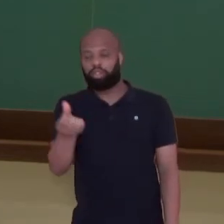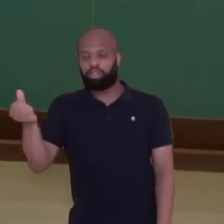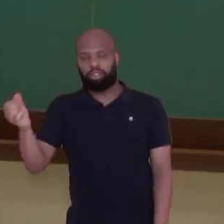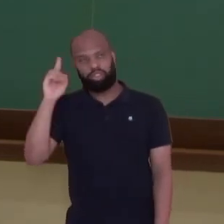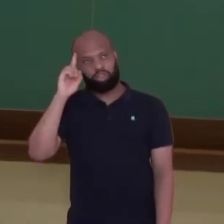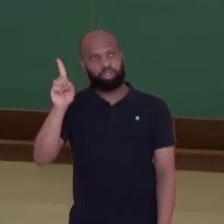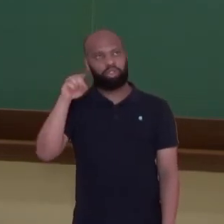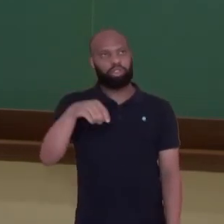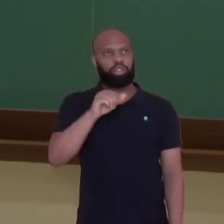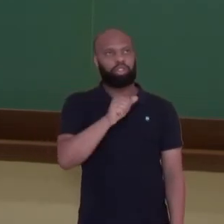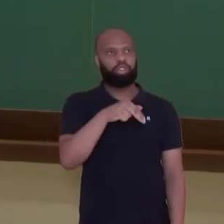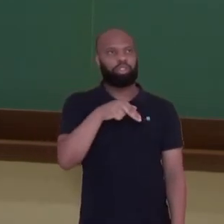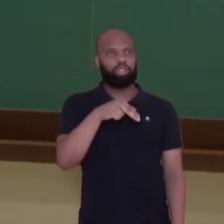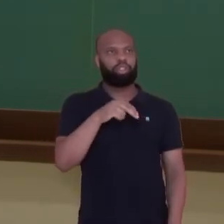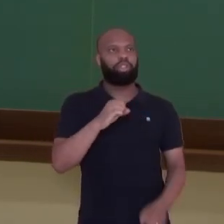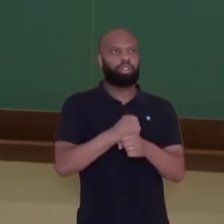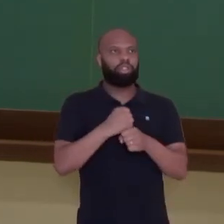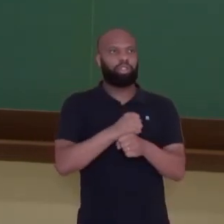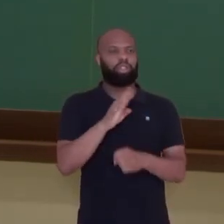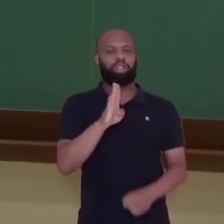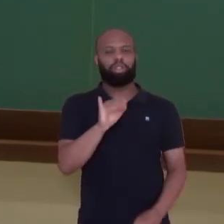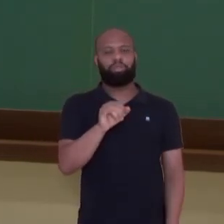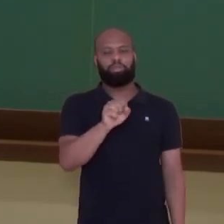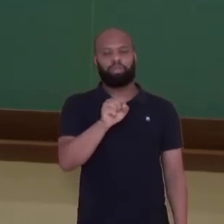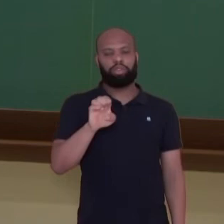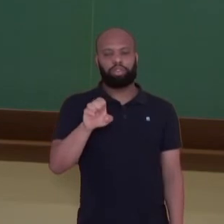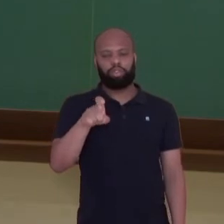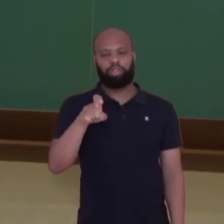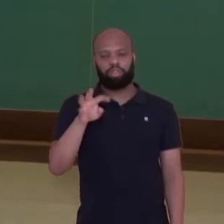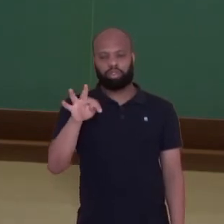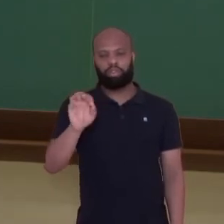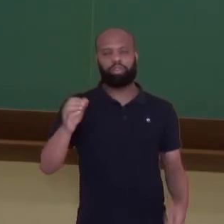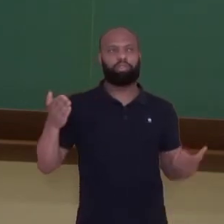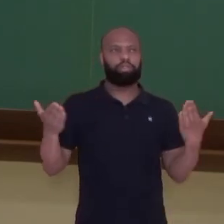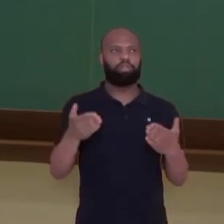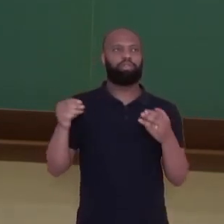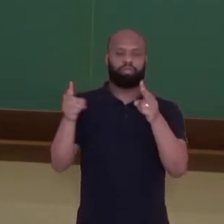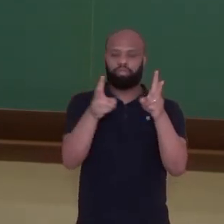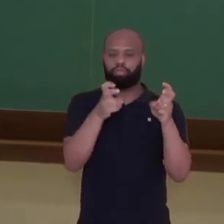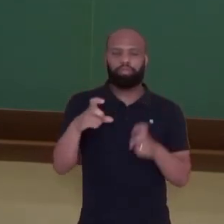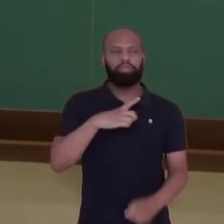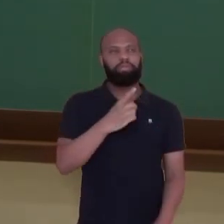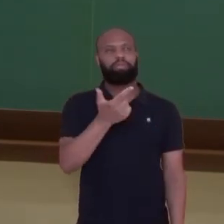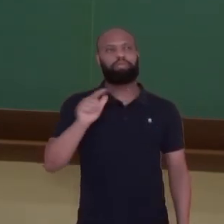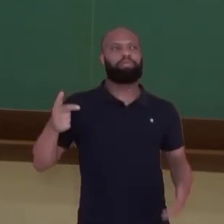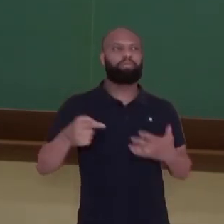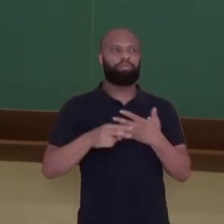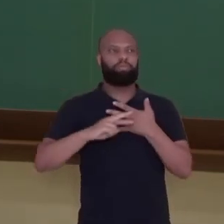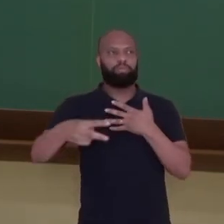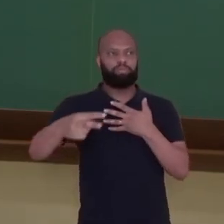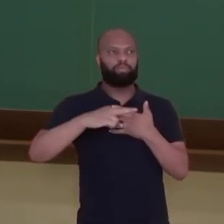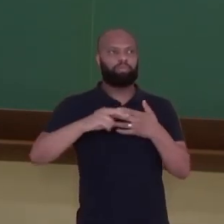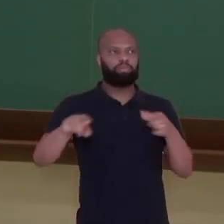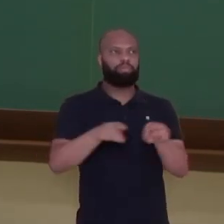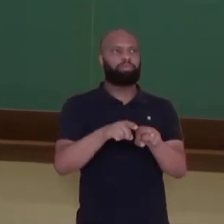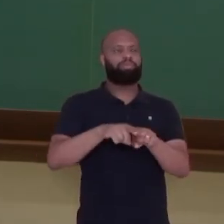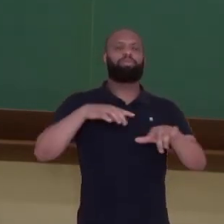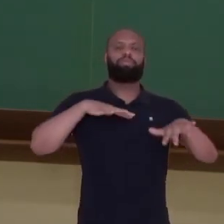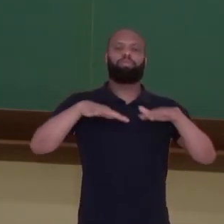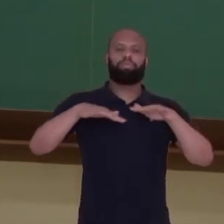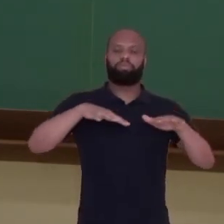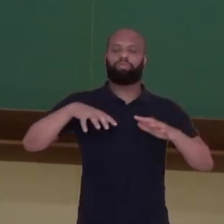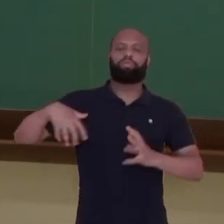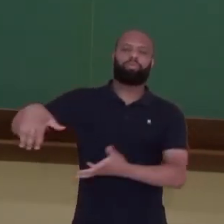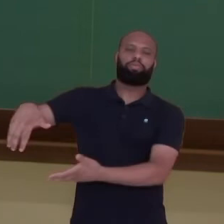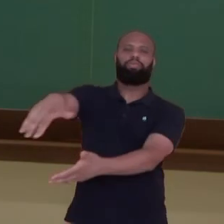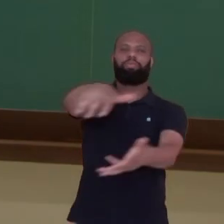366, ano bissexto. E nós vamos observar uma outra consequência do movimento de translação.